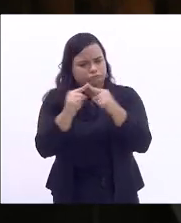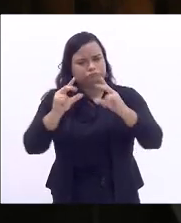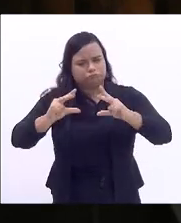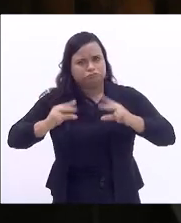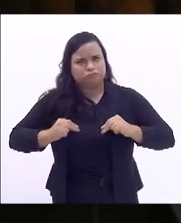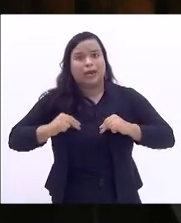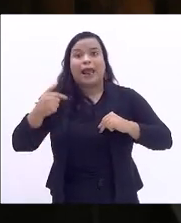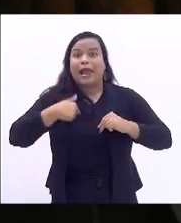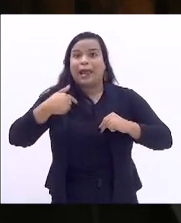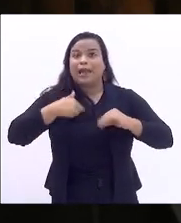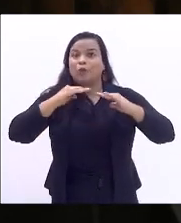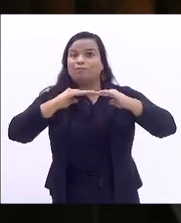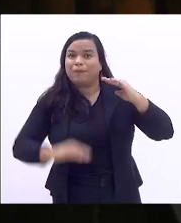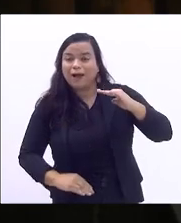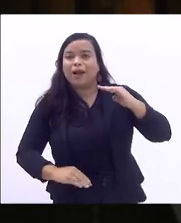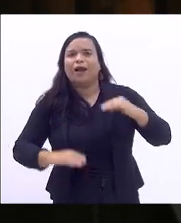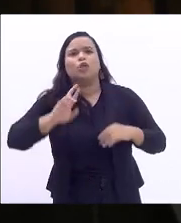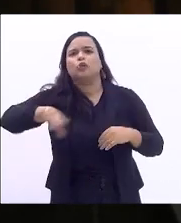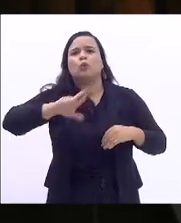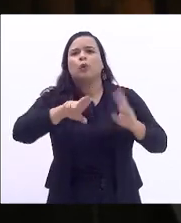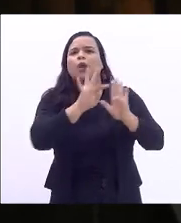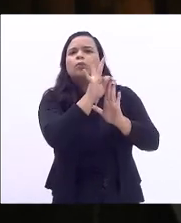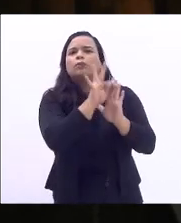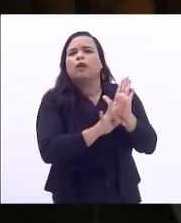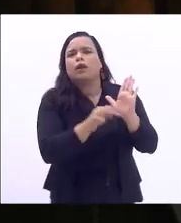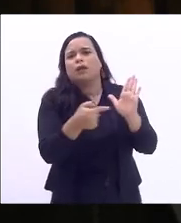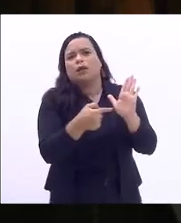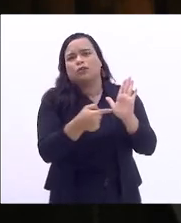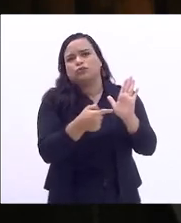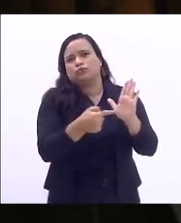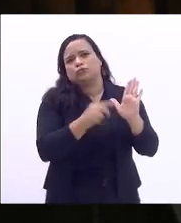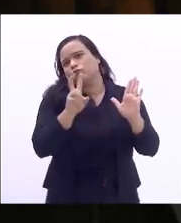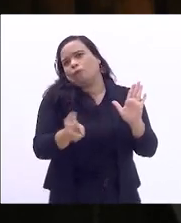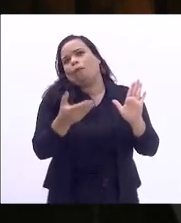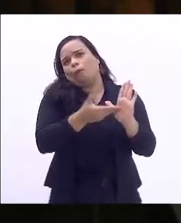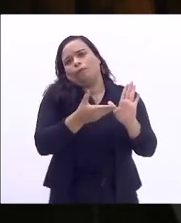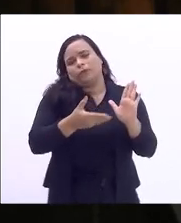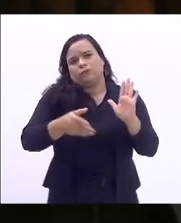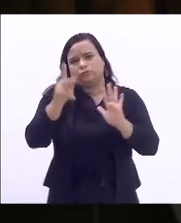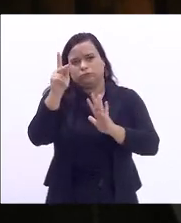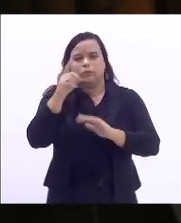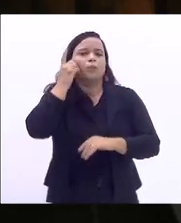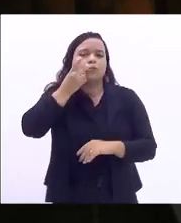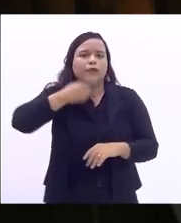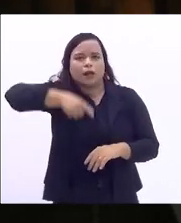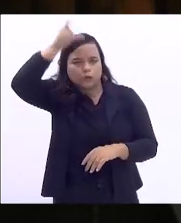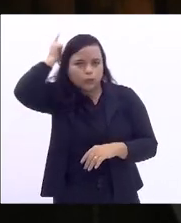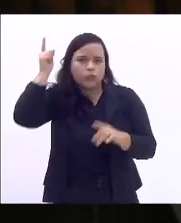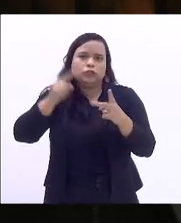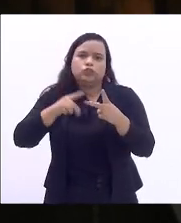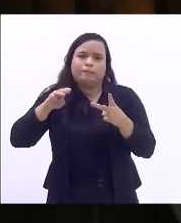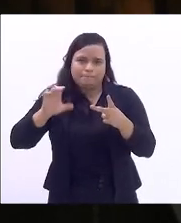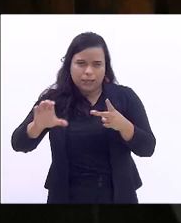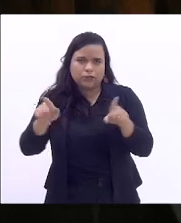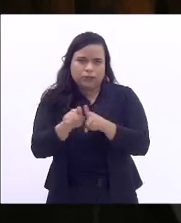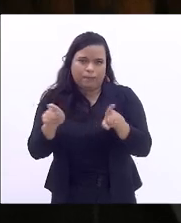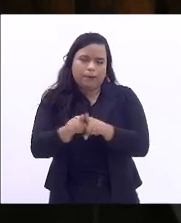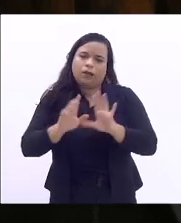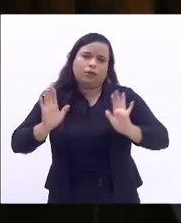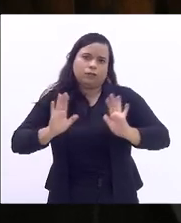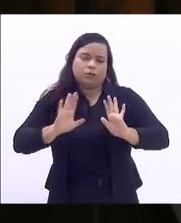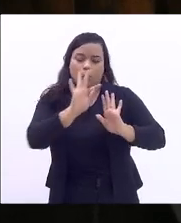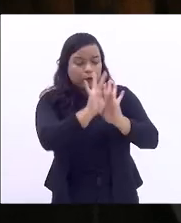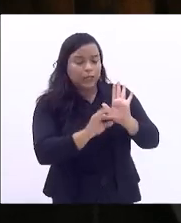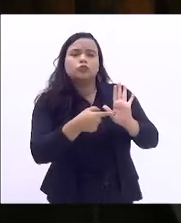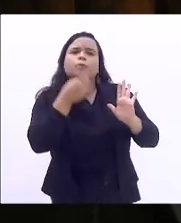não é tão somente com o texto original da lei dos deputados do es Paulo Deputado mente porque o texto ele tem um